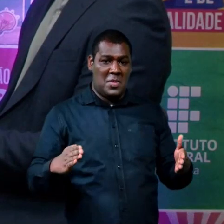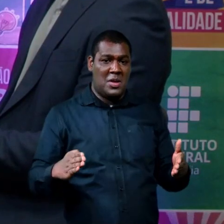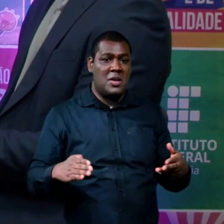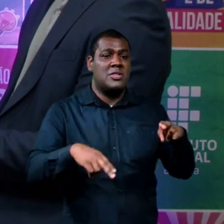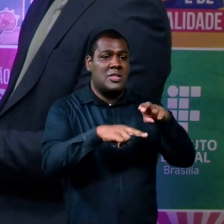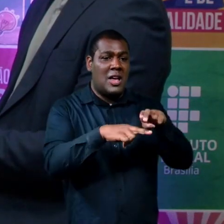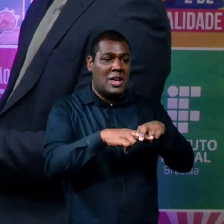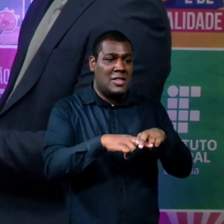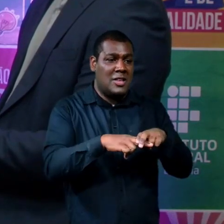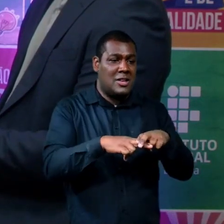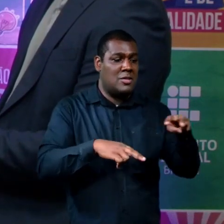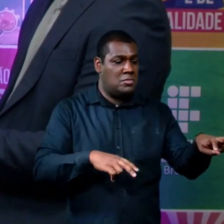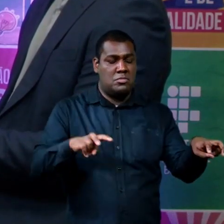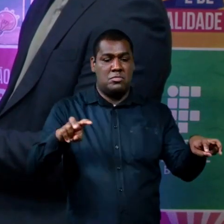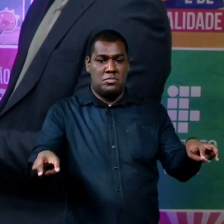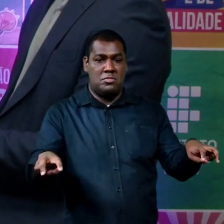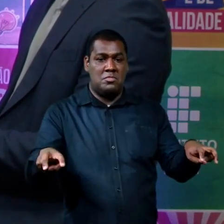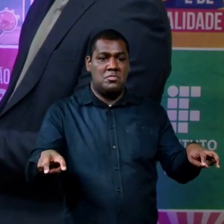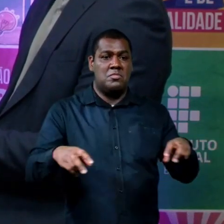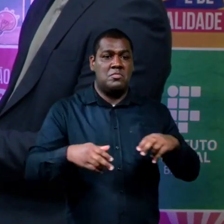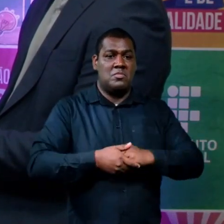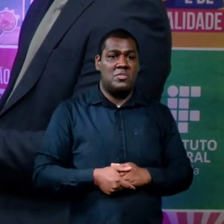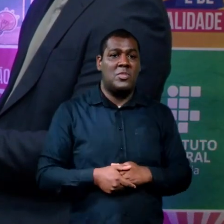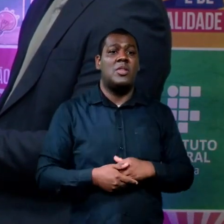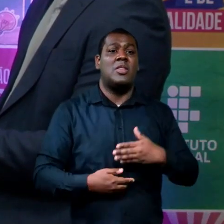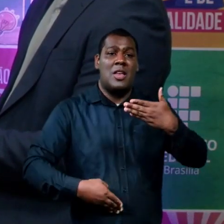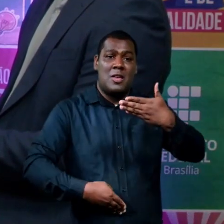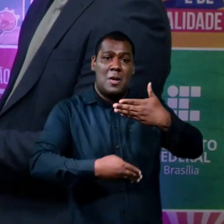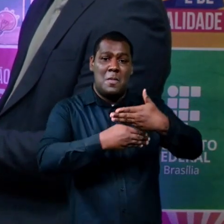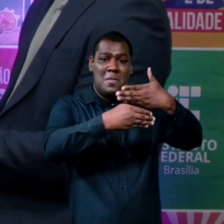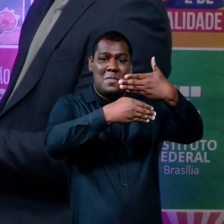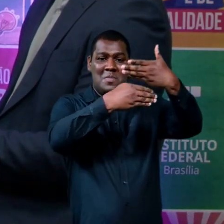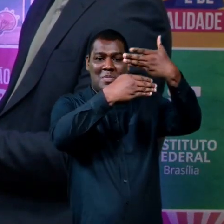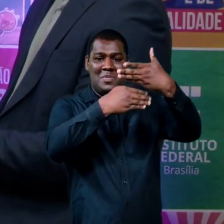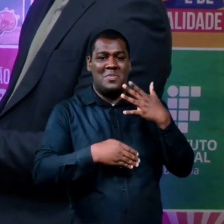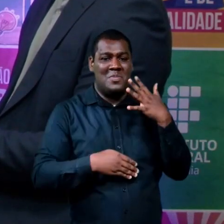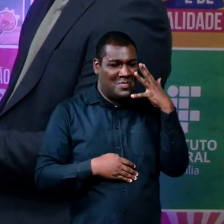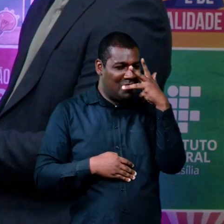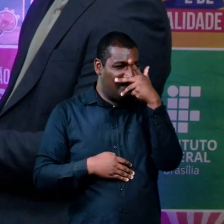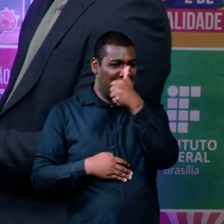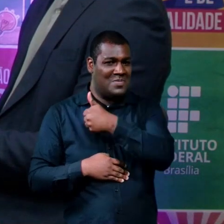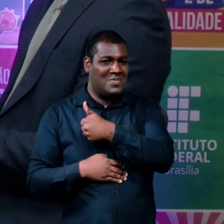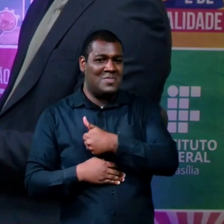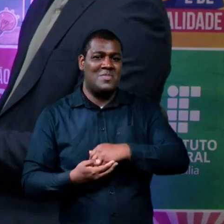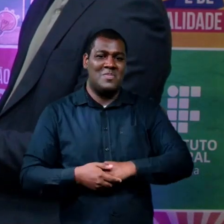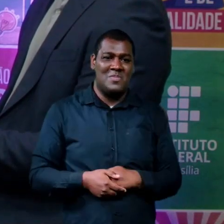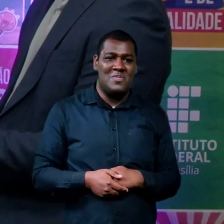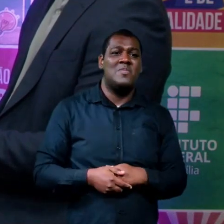o Dr. Daniel, e aqui, no nosso lado, tem um painel muito bonito, né, com uma composição de